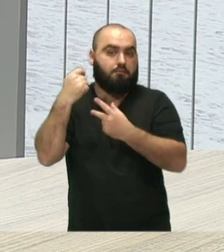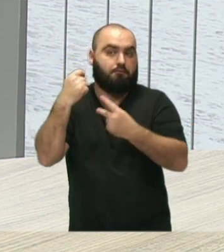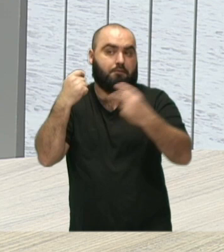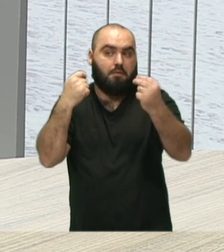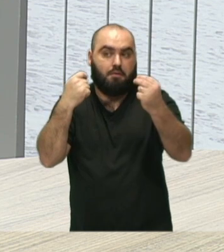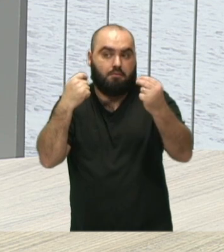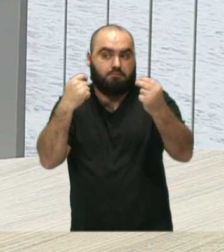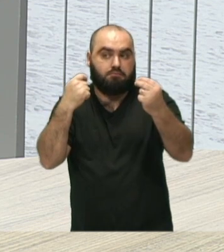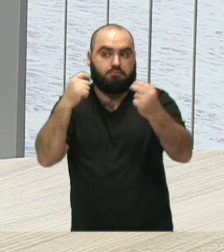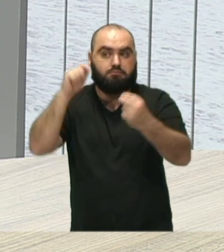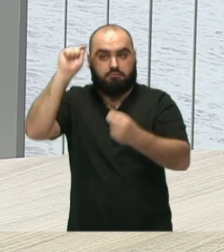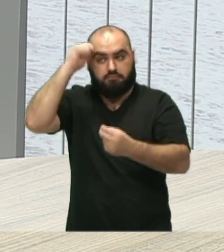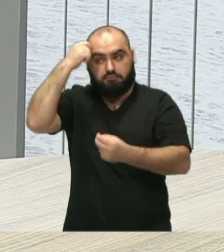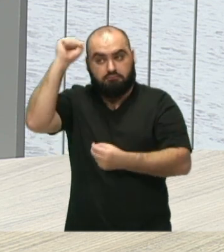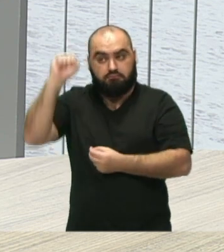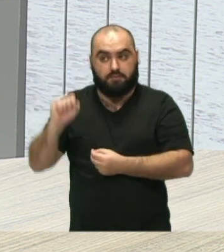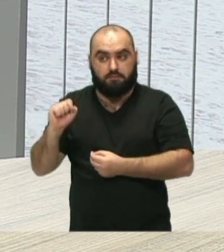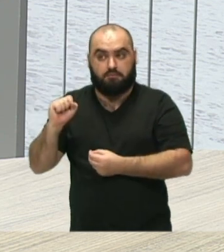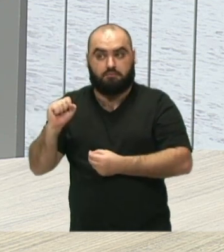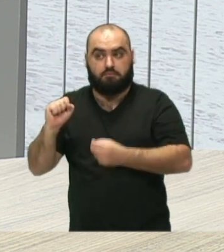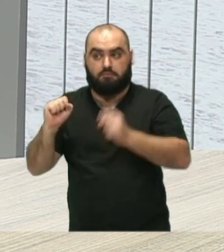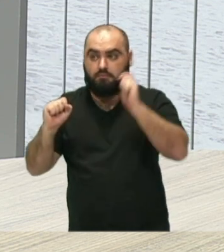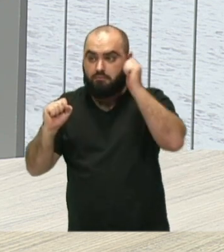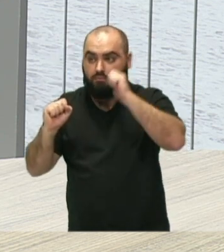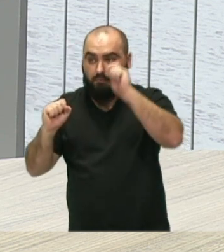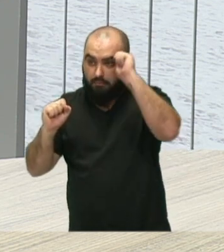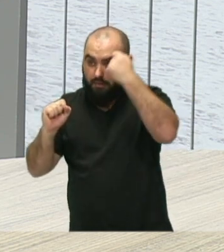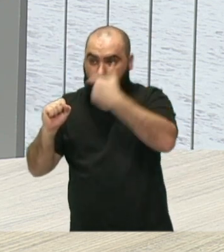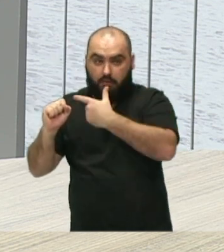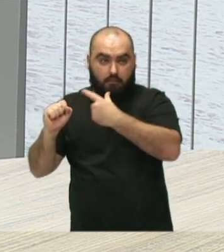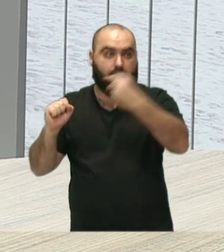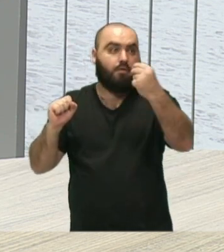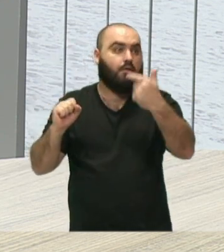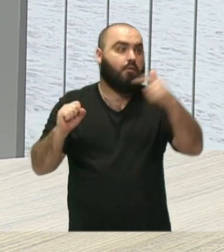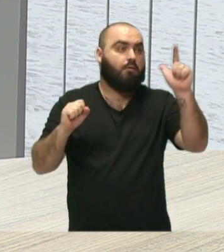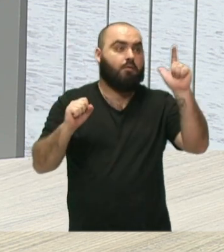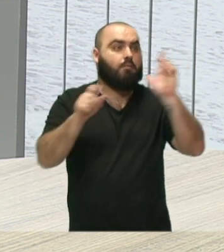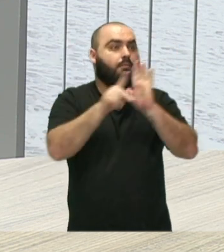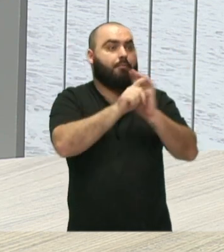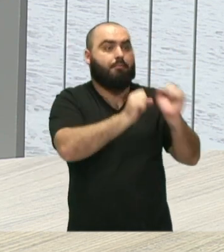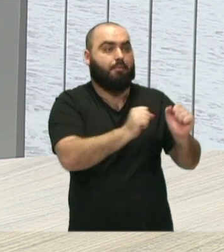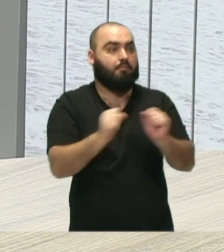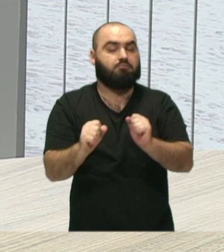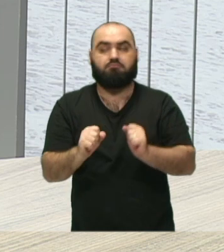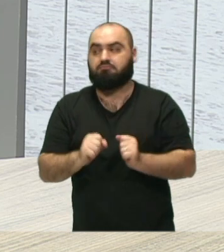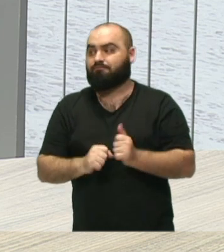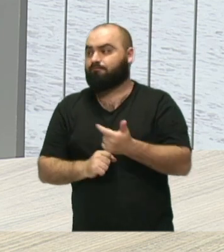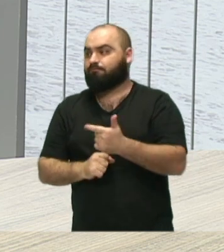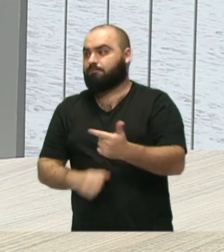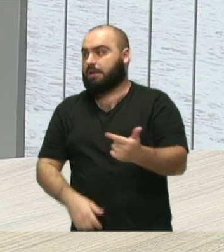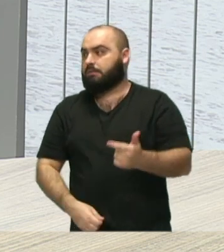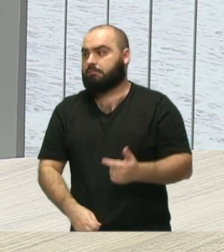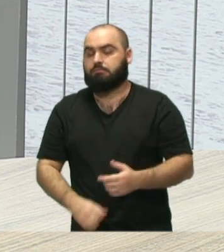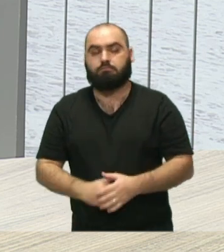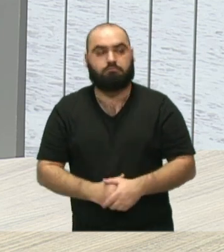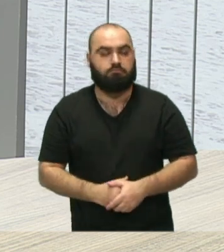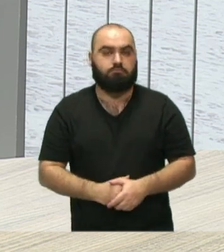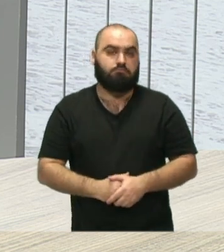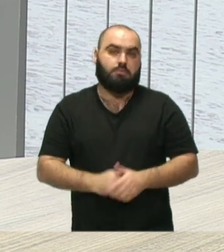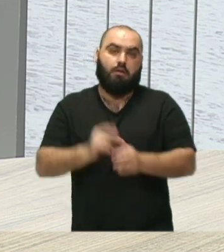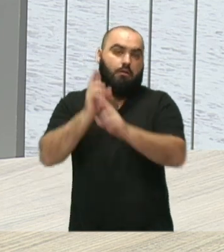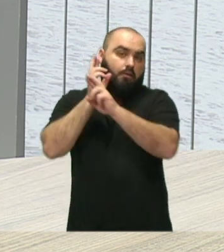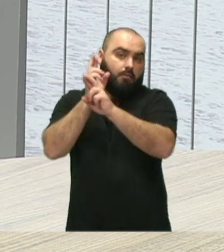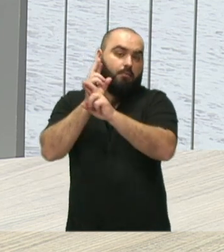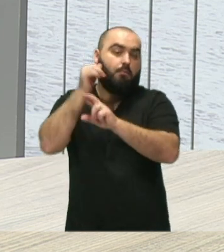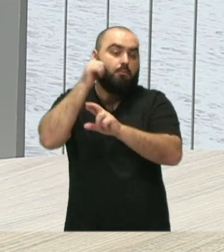creio que a gente tenha. Então ela não vai ter tanto poder a respeito. O que eu espero dessas mulheres é que elas sim nos